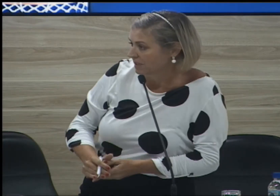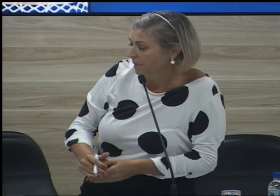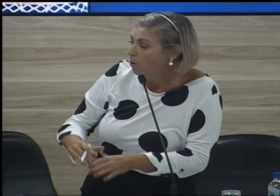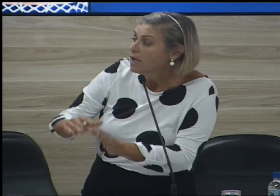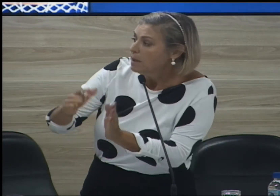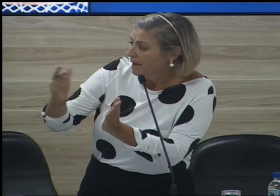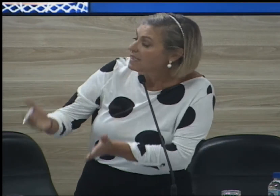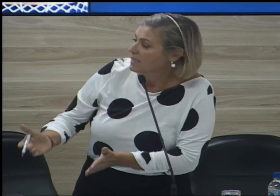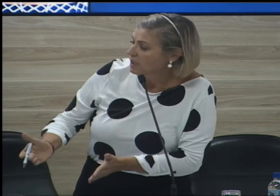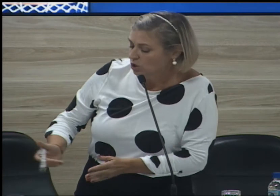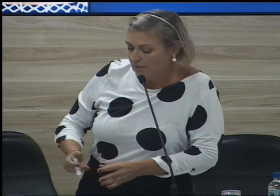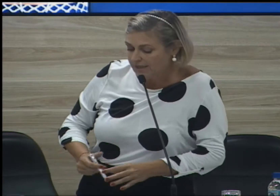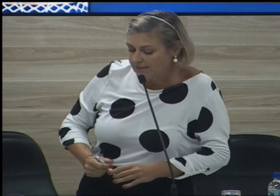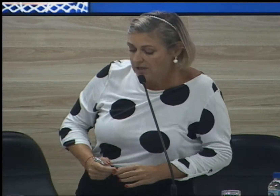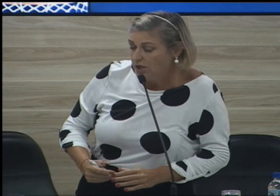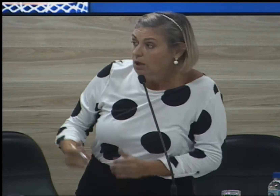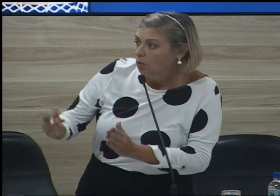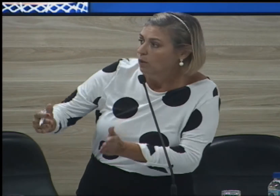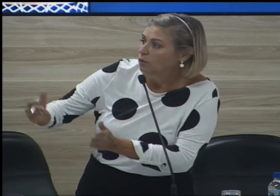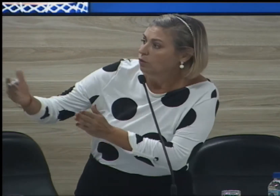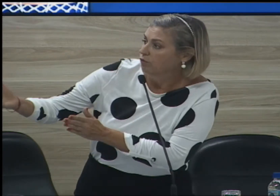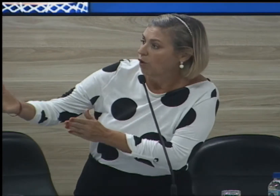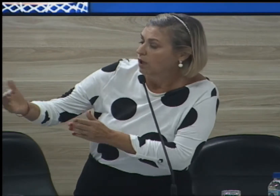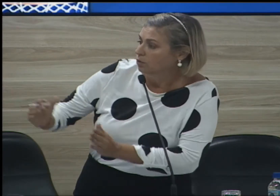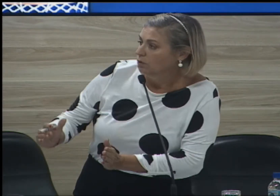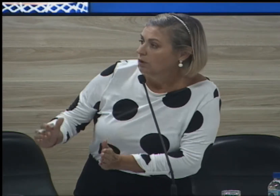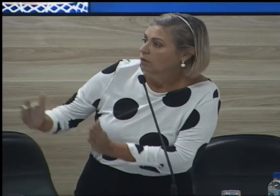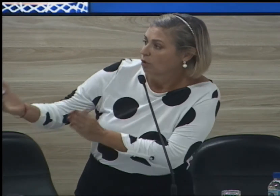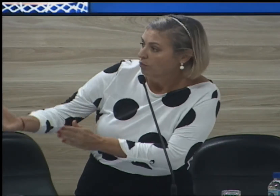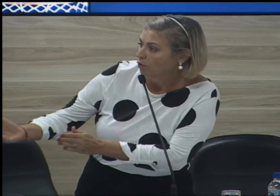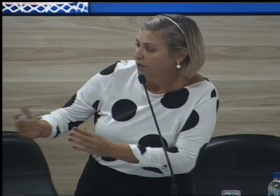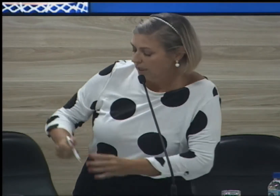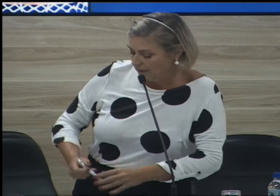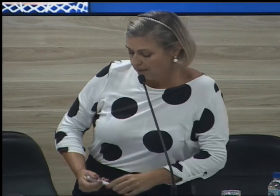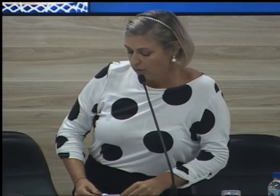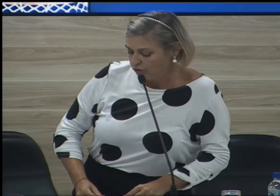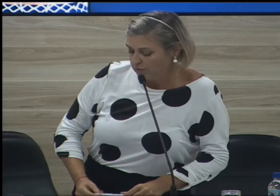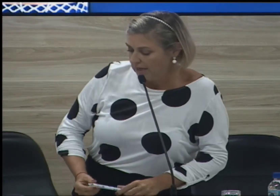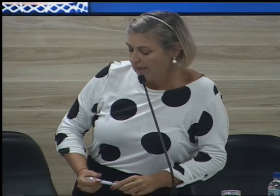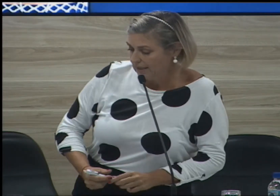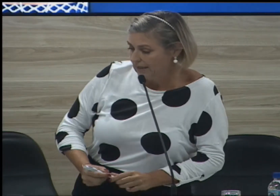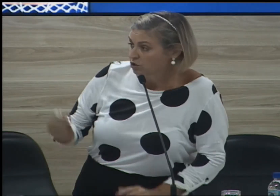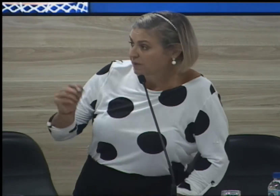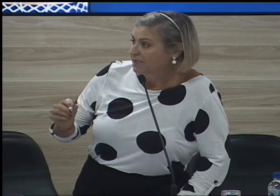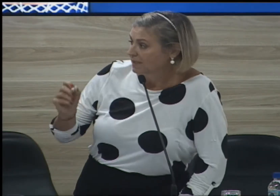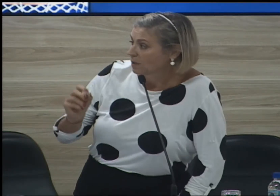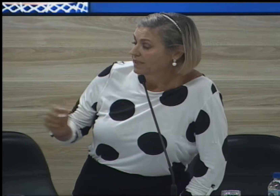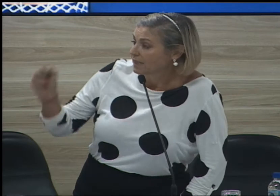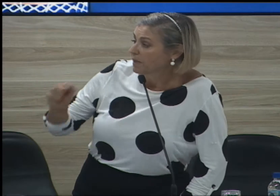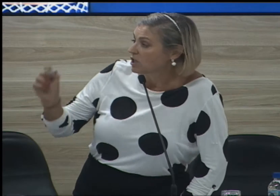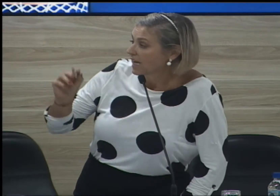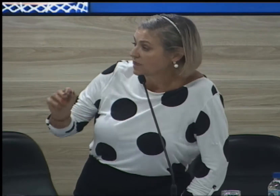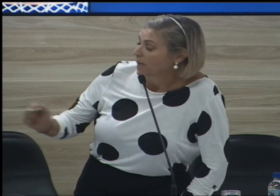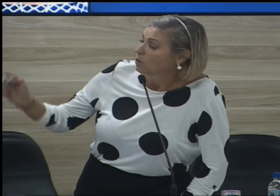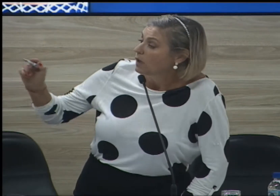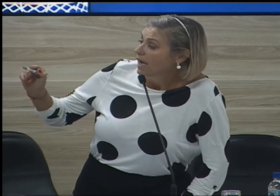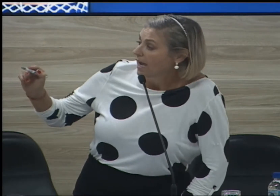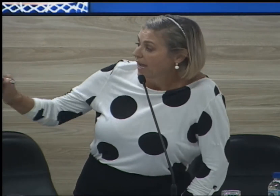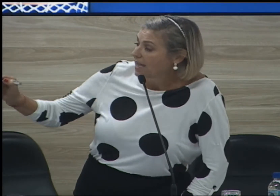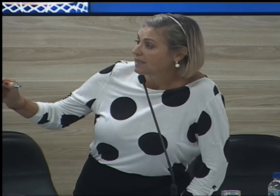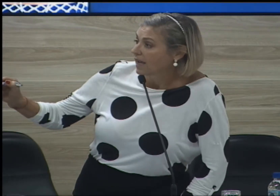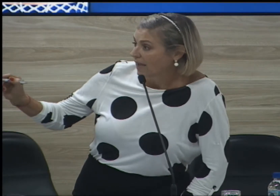cada tipo de habitação, teremos um tipo de critério, isso é o que pergunto depois à prefeitura como fará, por